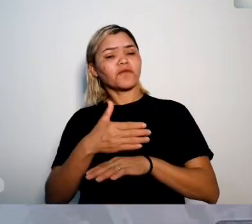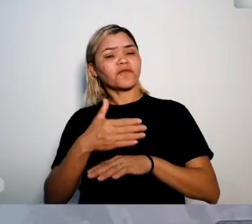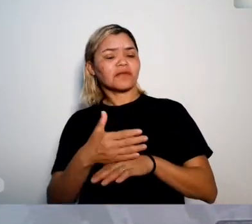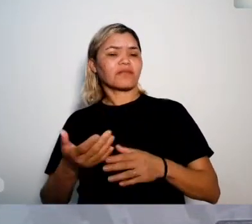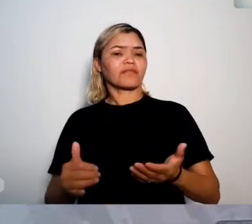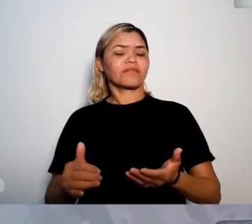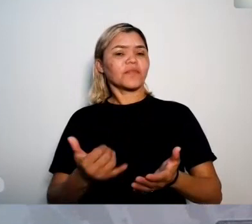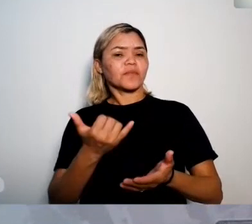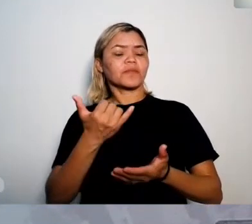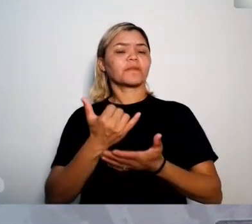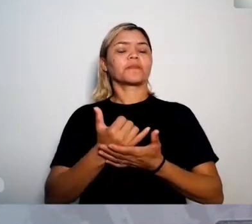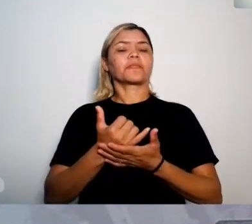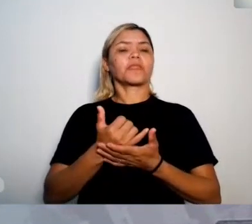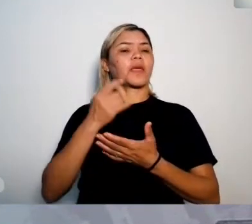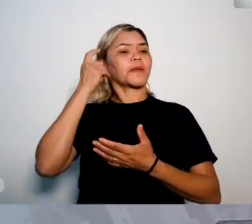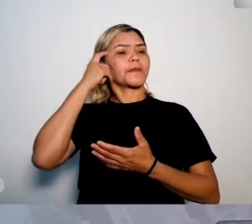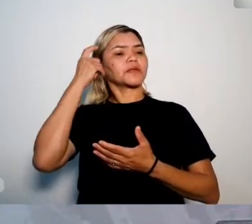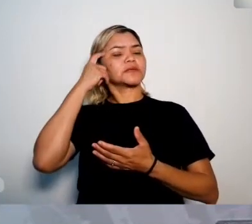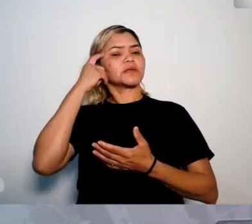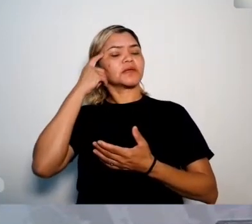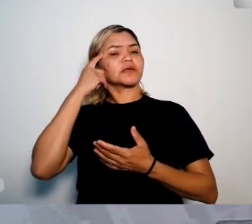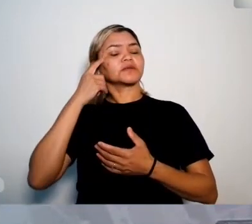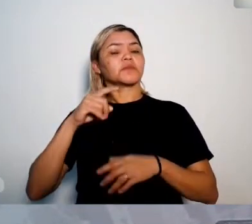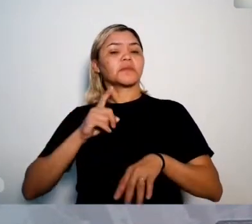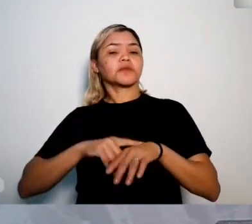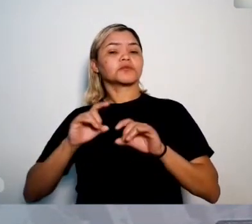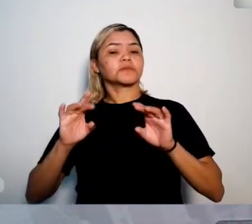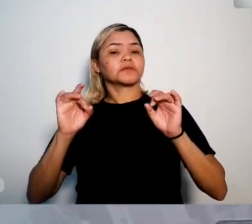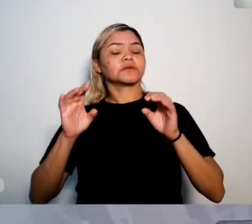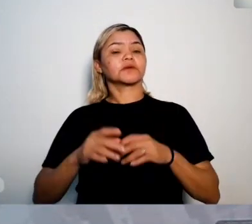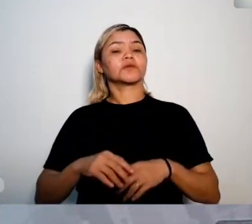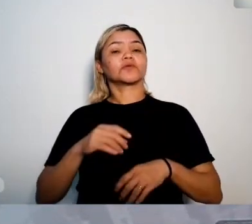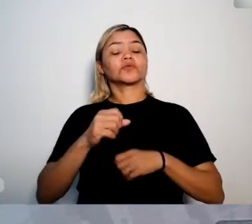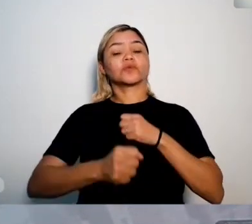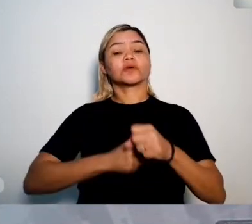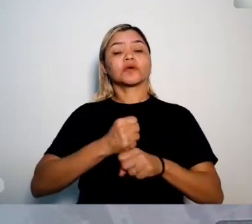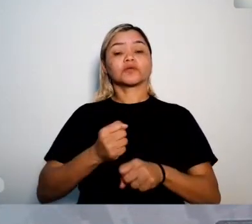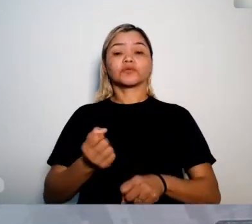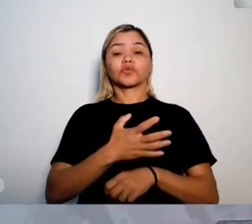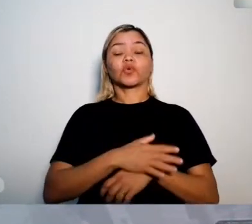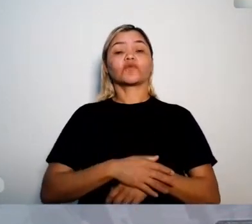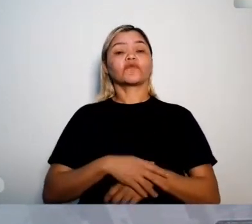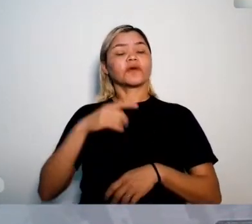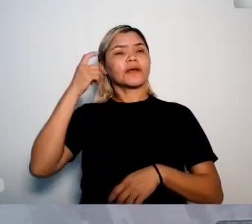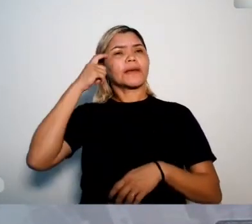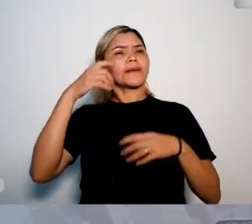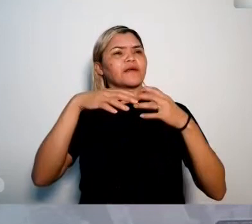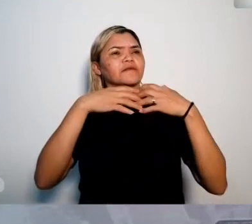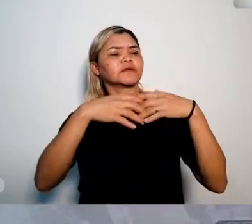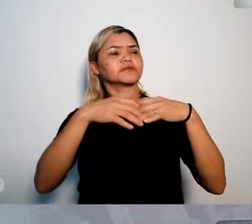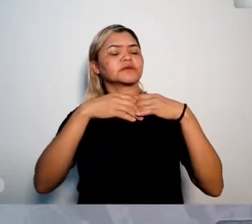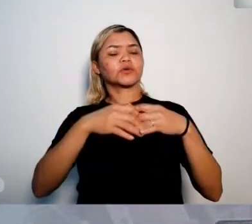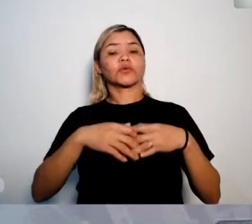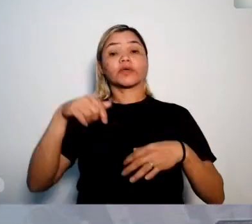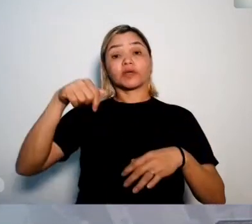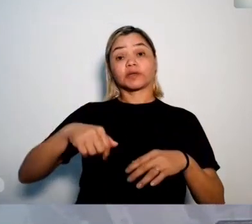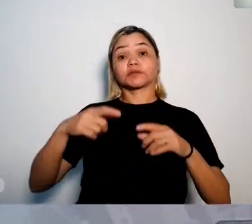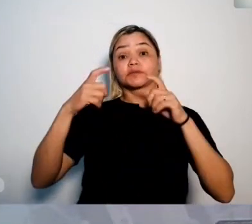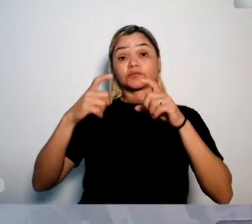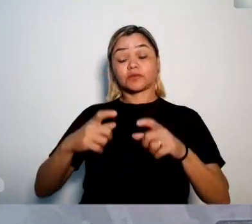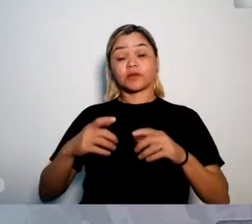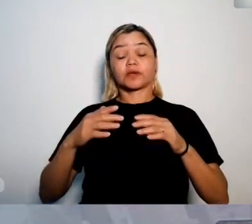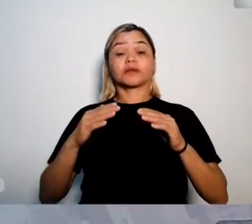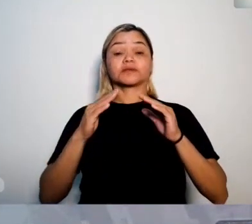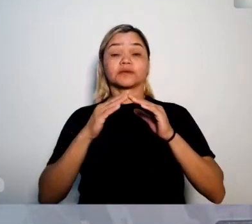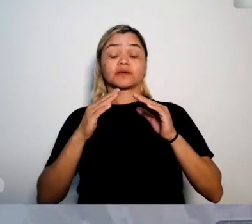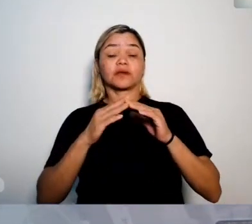a minha reflexão de Ano Novo, porque eu queria dividir nessa tribuna aqui, é que talvez essa casa, senhor presidente, precise criar